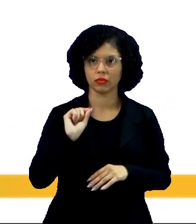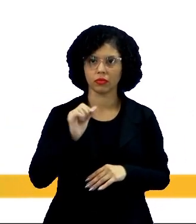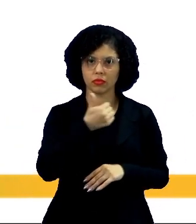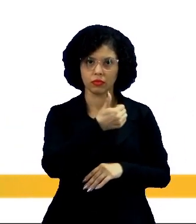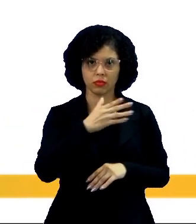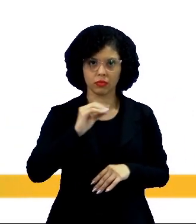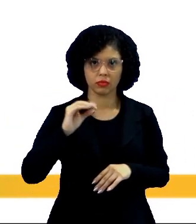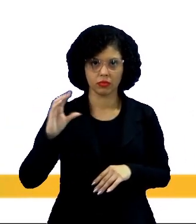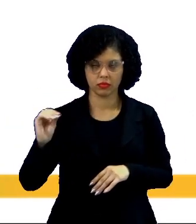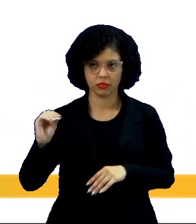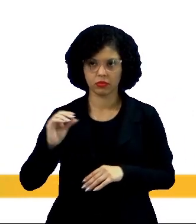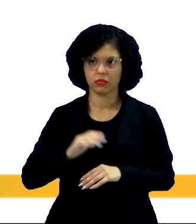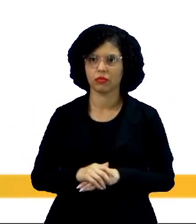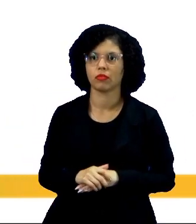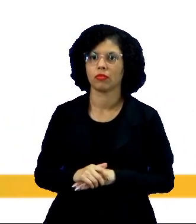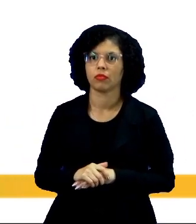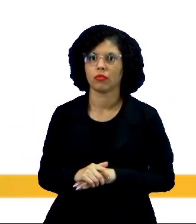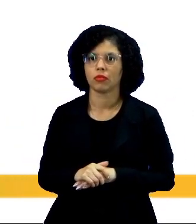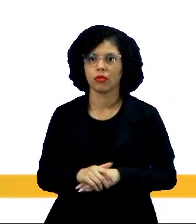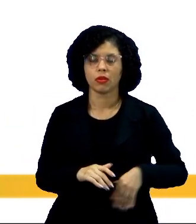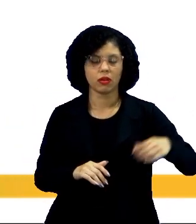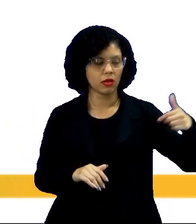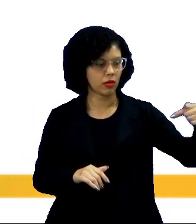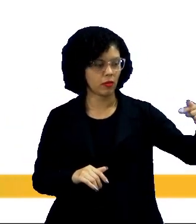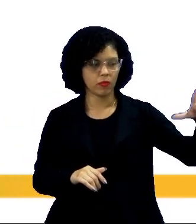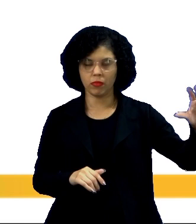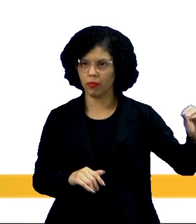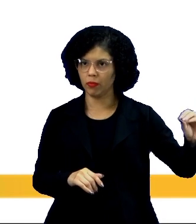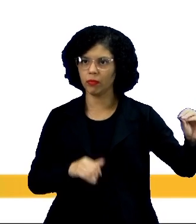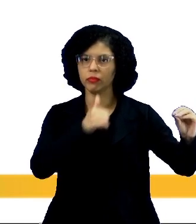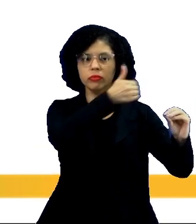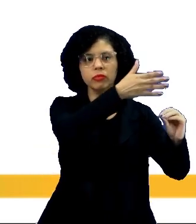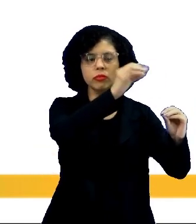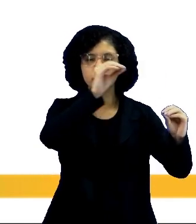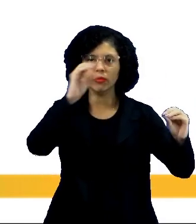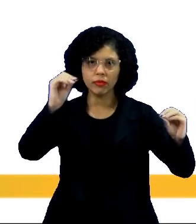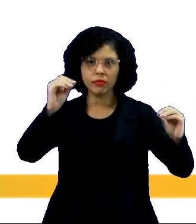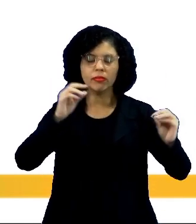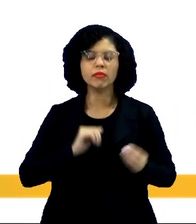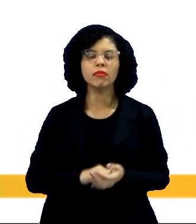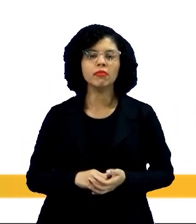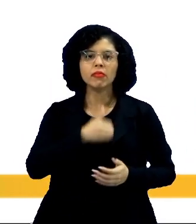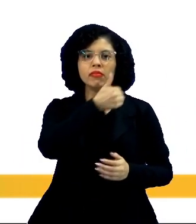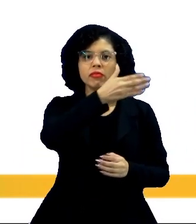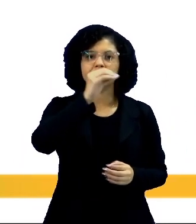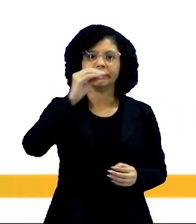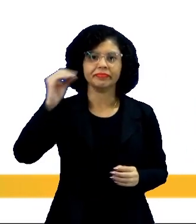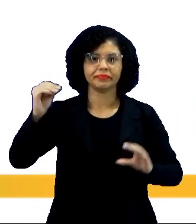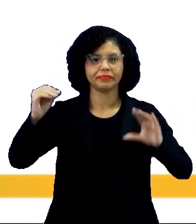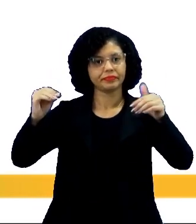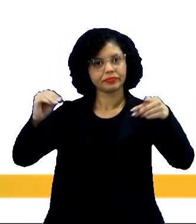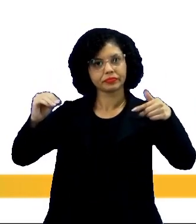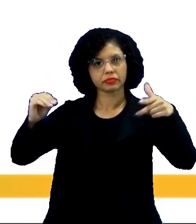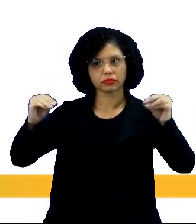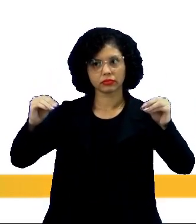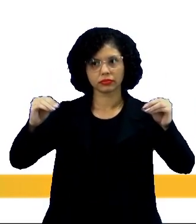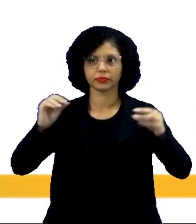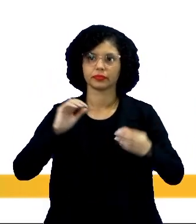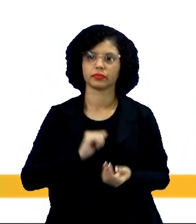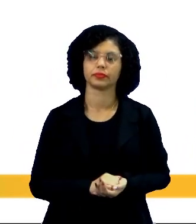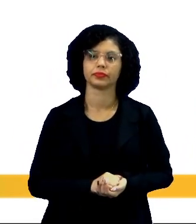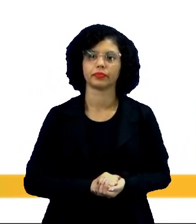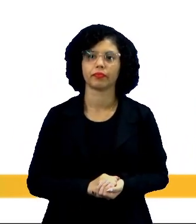a medida na sua lateral e no seu comprimento, não temos? Então, nós temos duas medidas